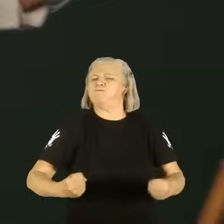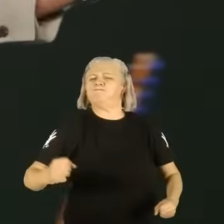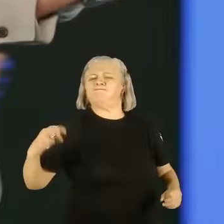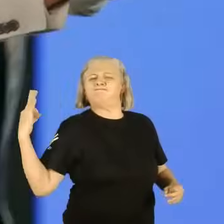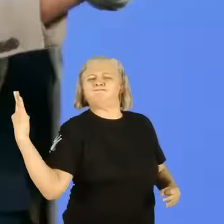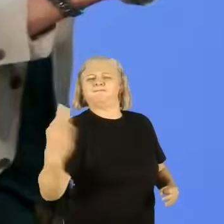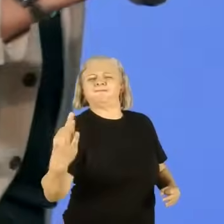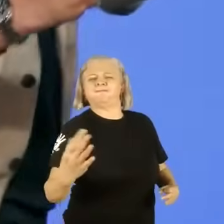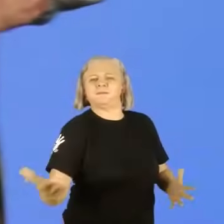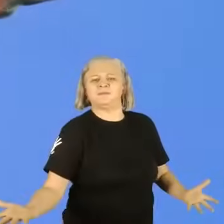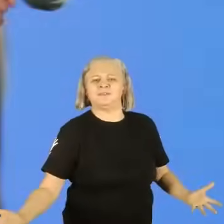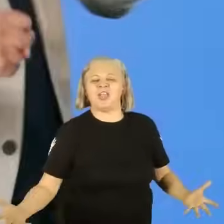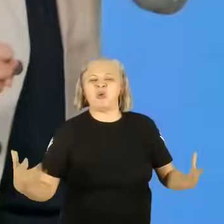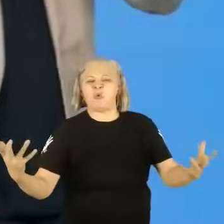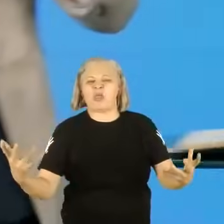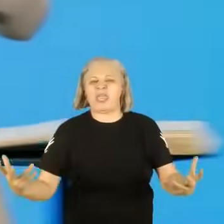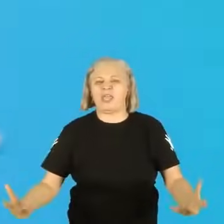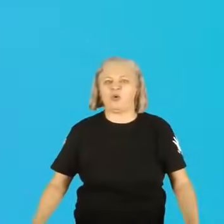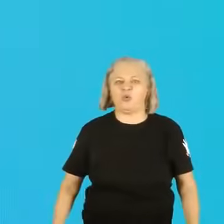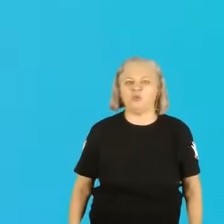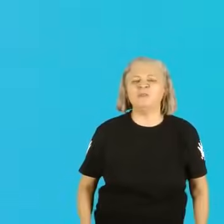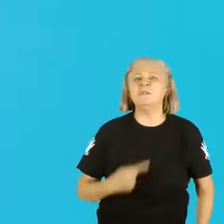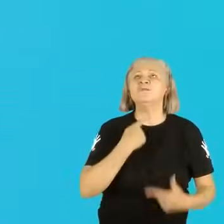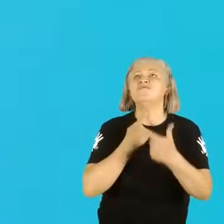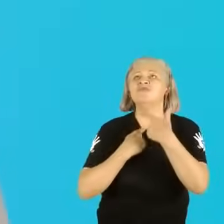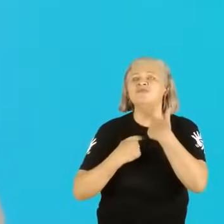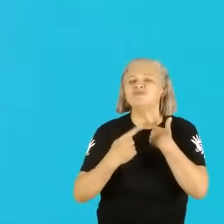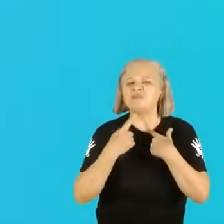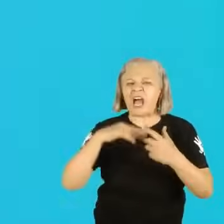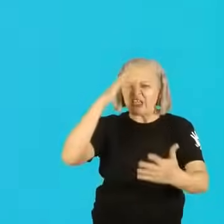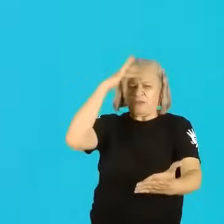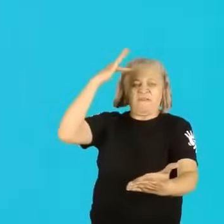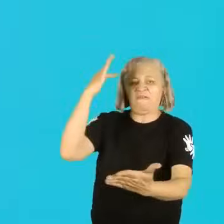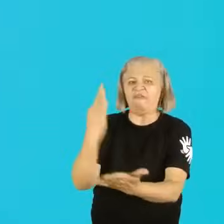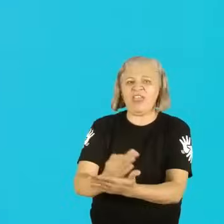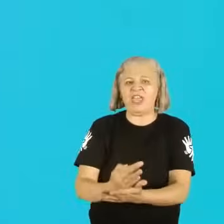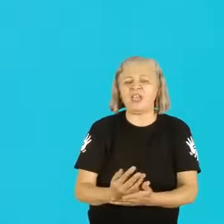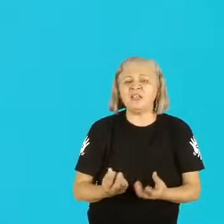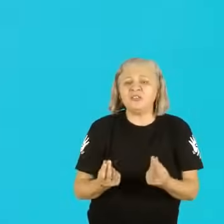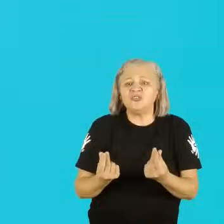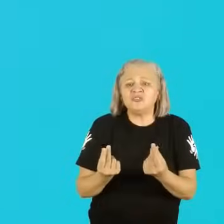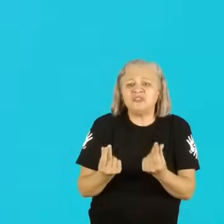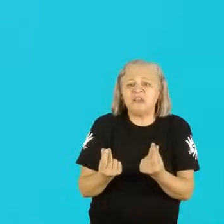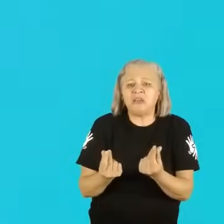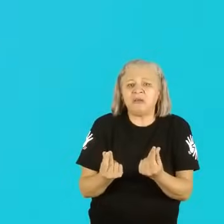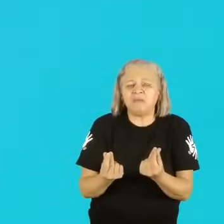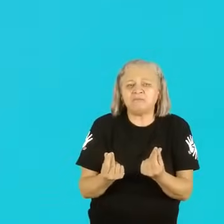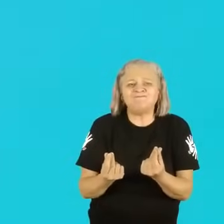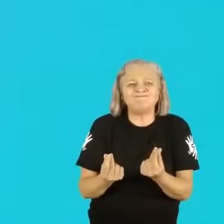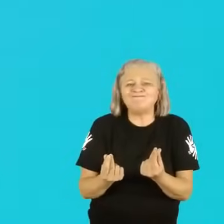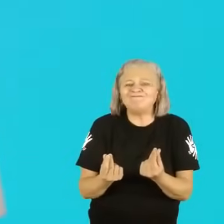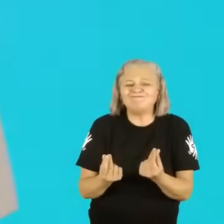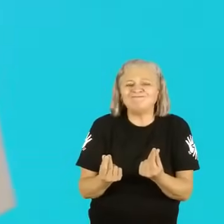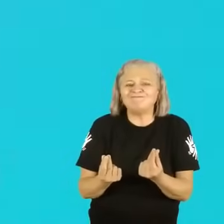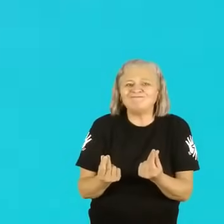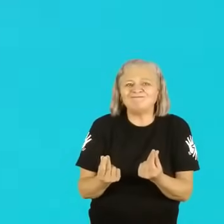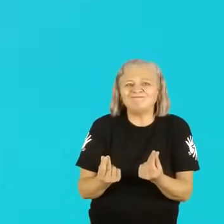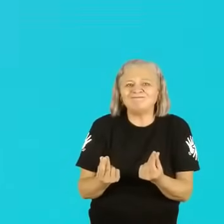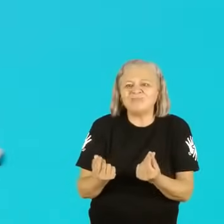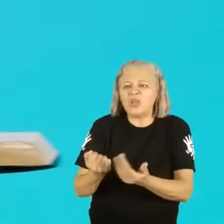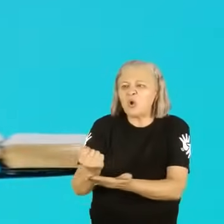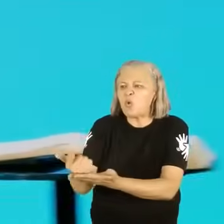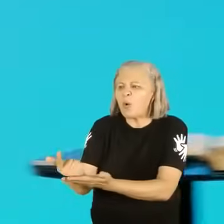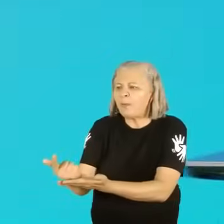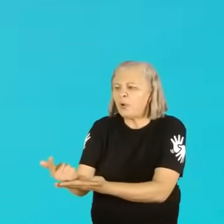Ela pega e diz: quer saber? Ela diz que o dinheiro que ela tinha não dava para sequer dar entrada. Não foi isso, minha filha,